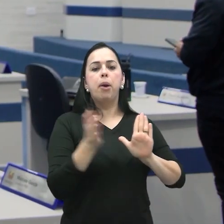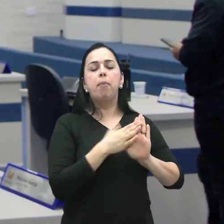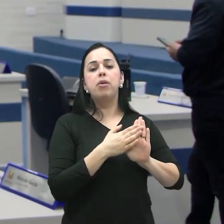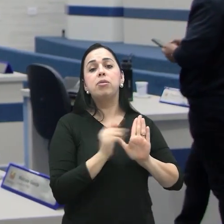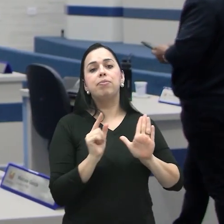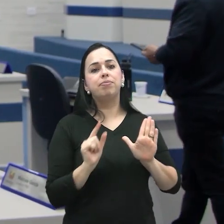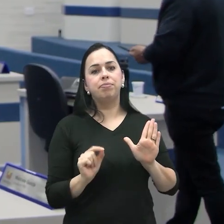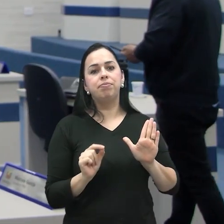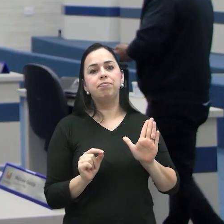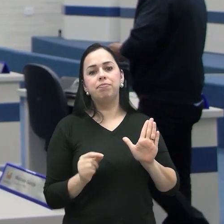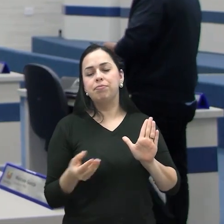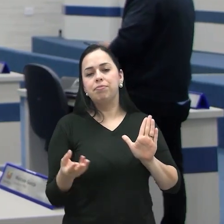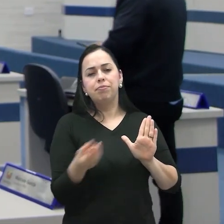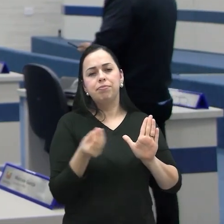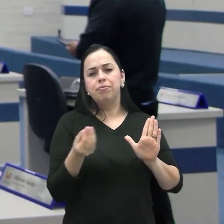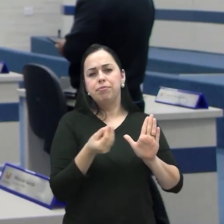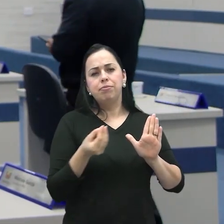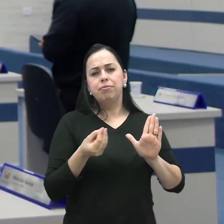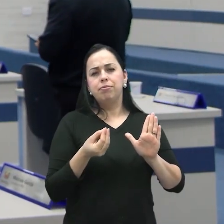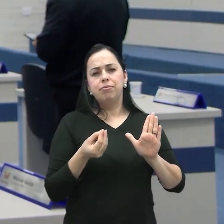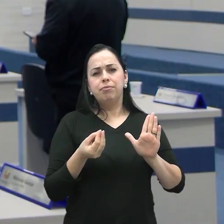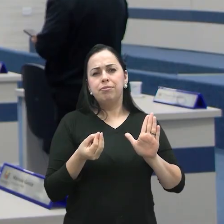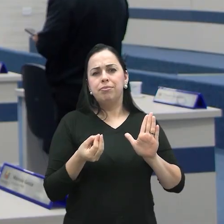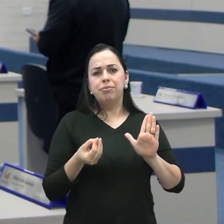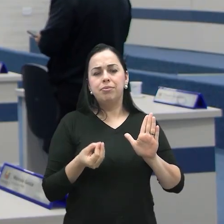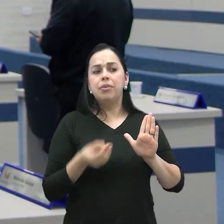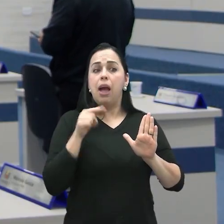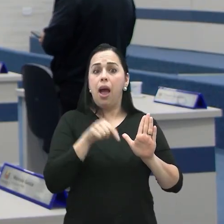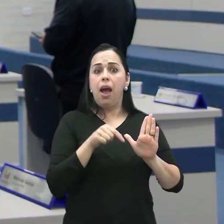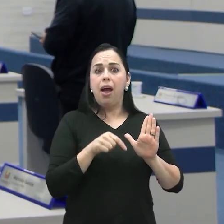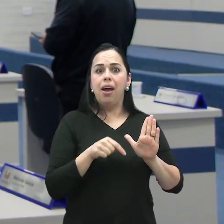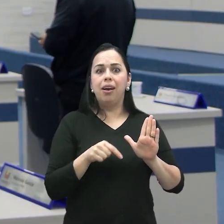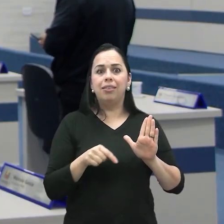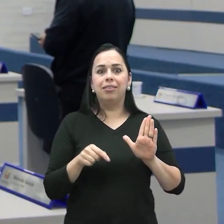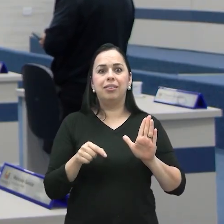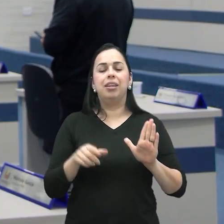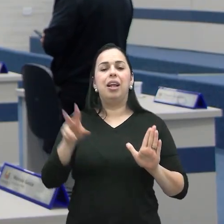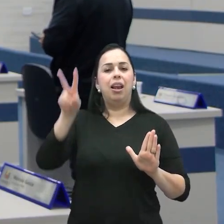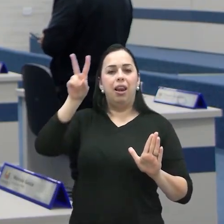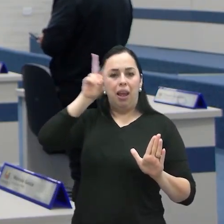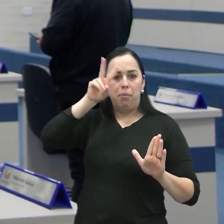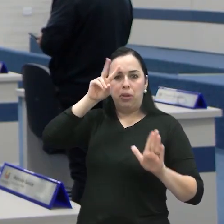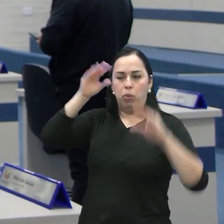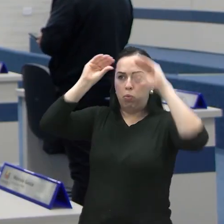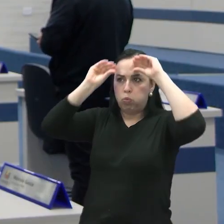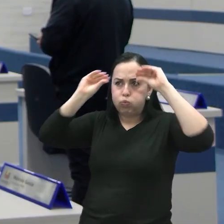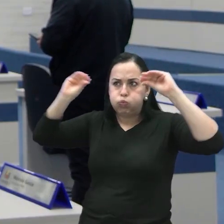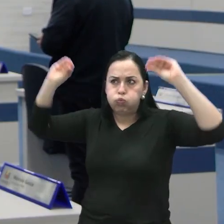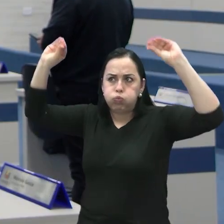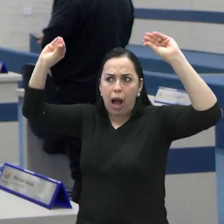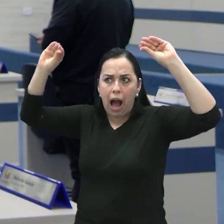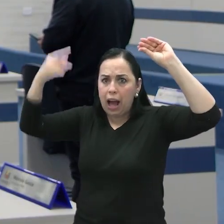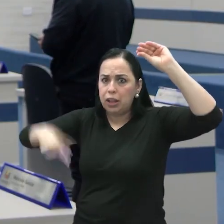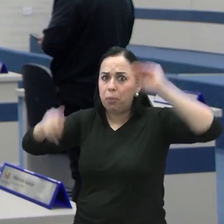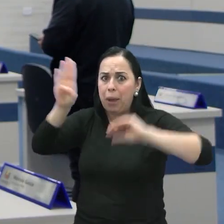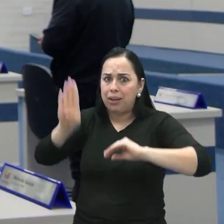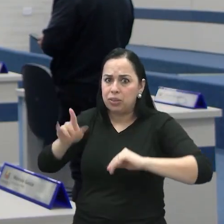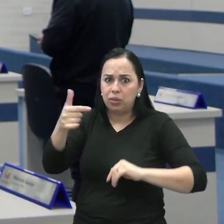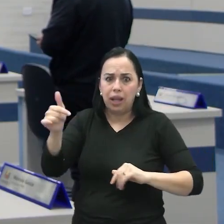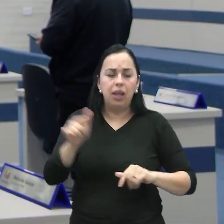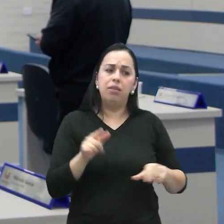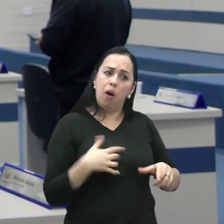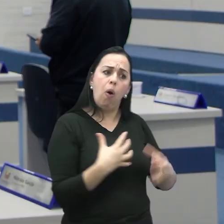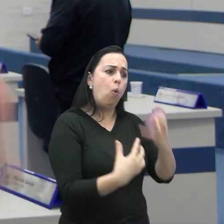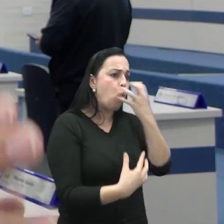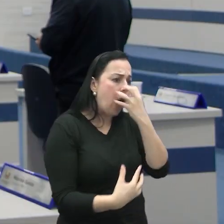sendo feita agora traz é exatamente atualizar a figura do alce, que não tem nem direito no Brasil, colocar um